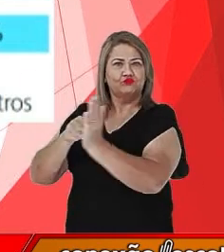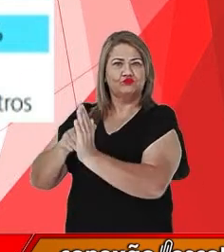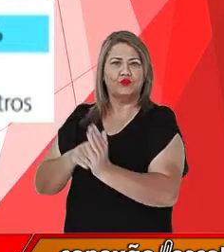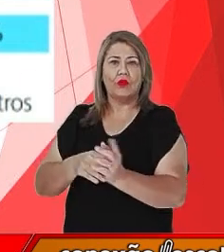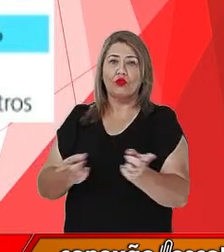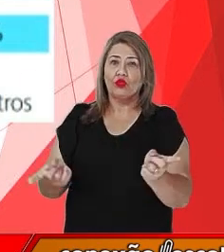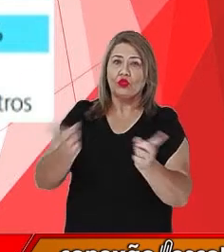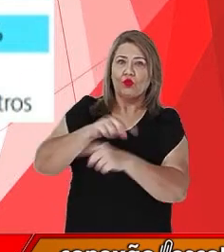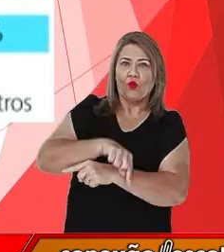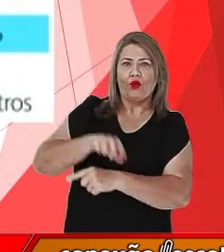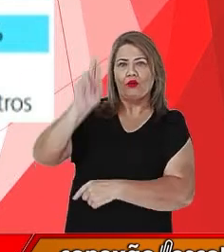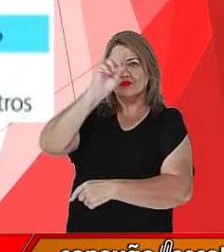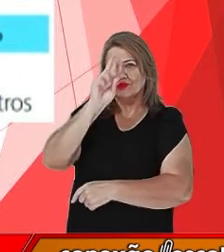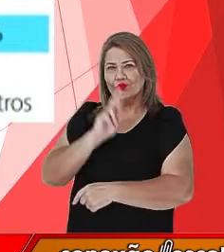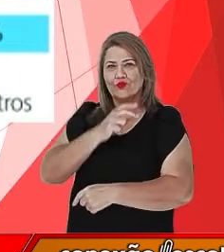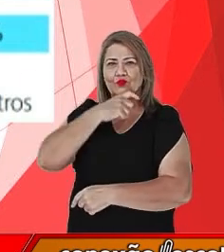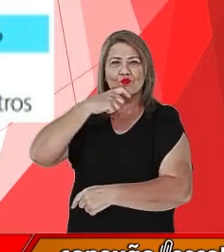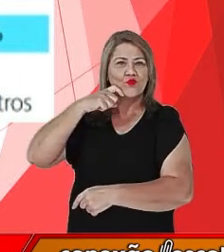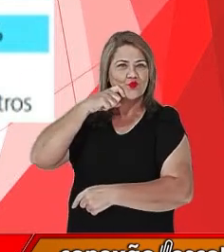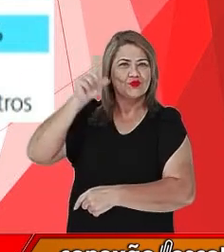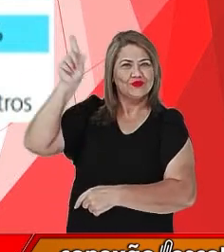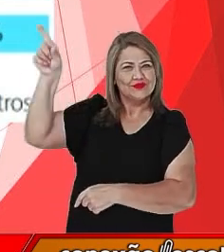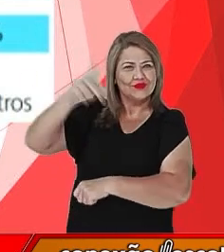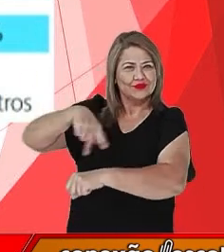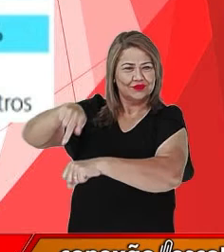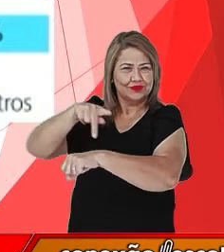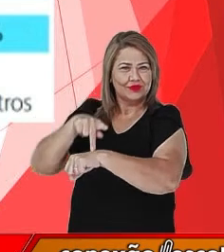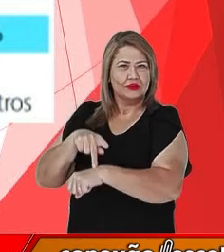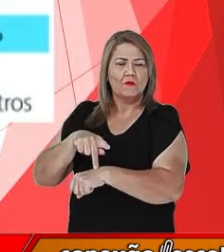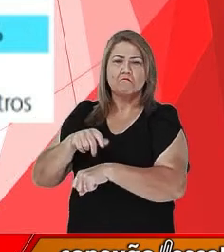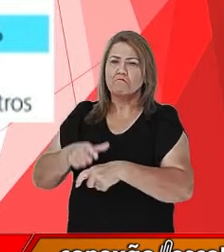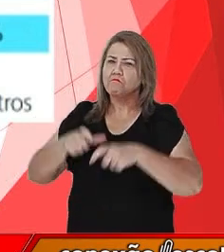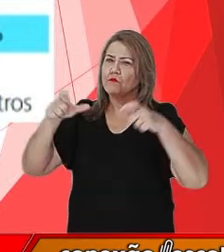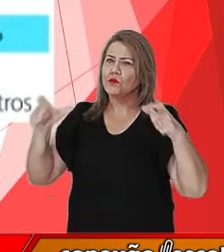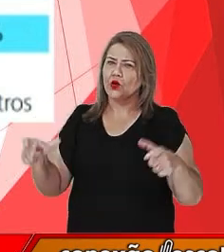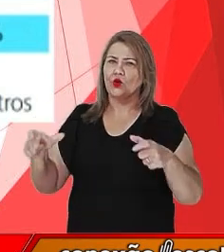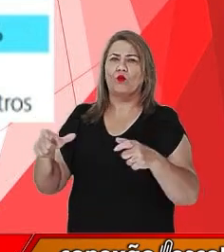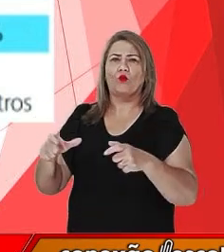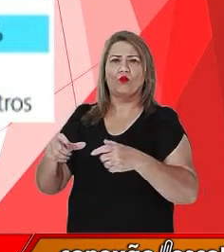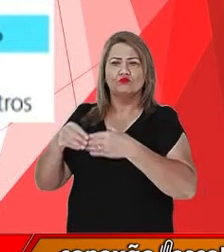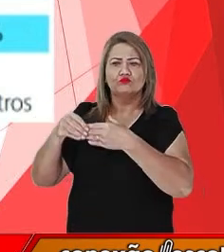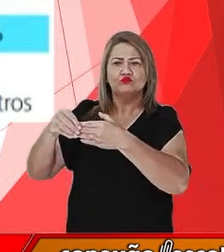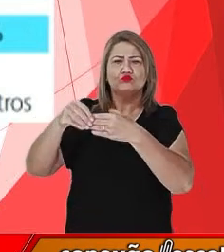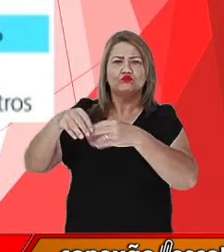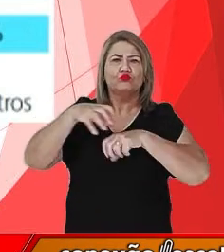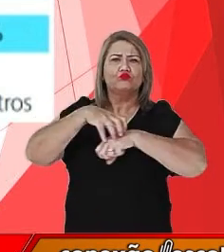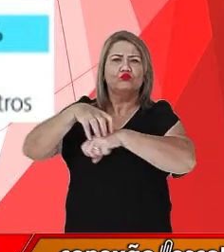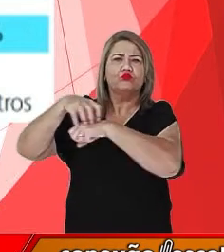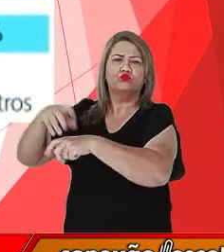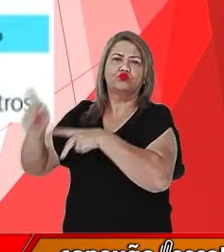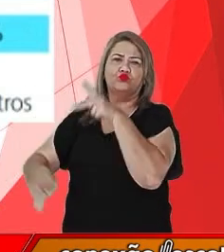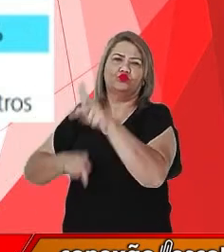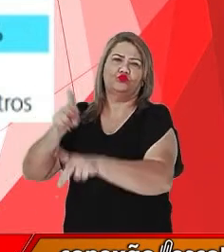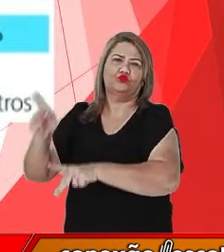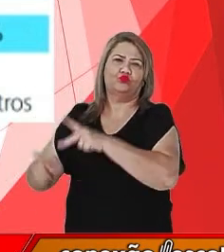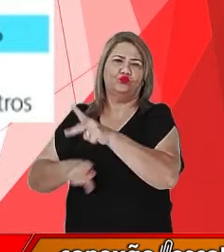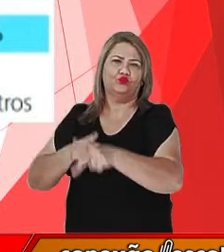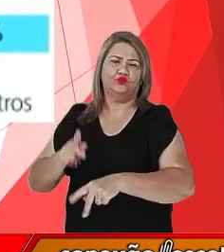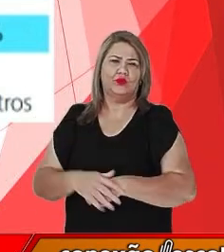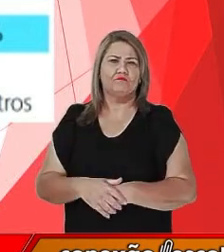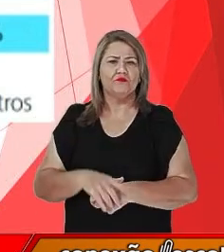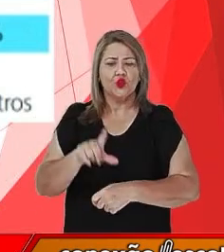Rússia, onde a maior parte das suas cargas são deslocadas pelo transporte ferroviário. Bom,